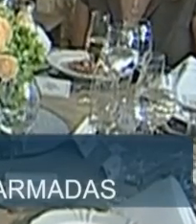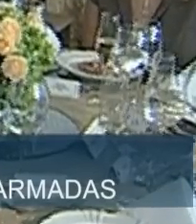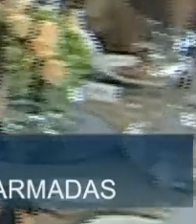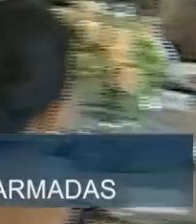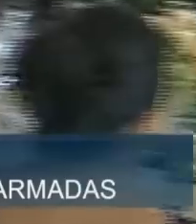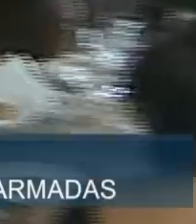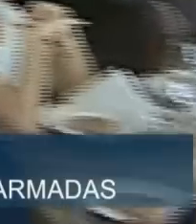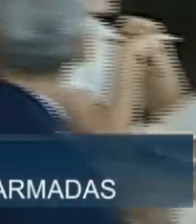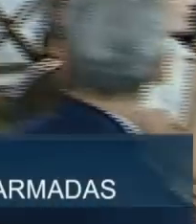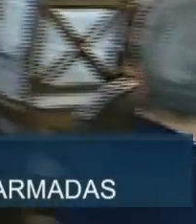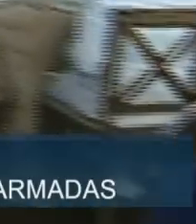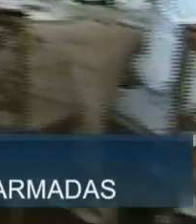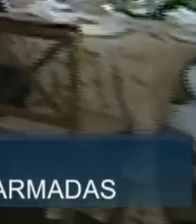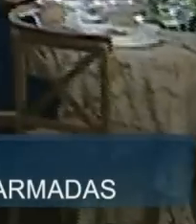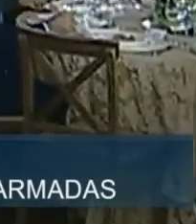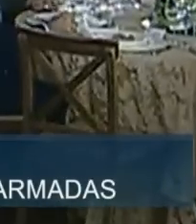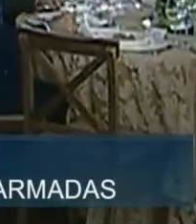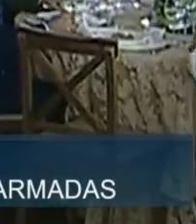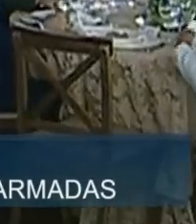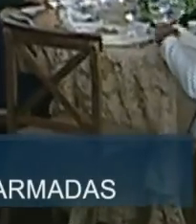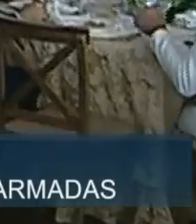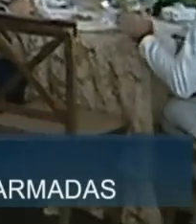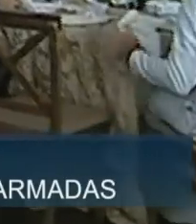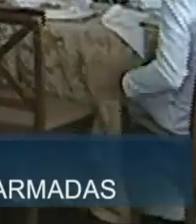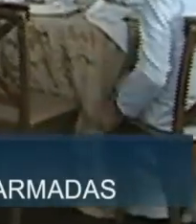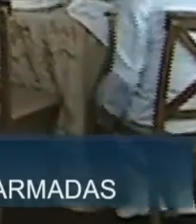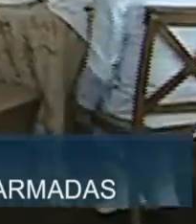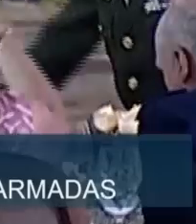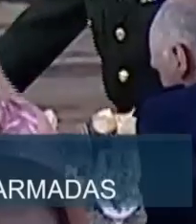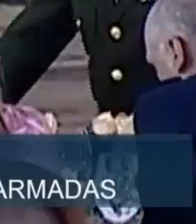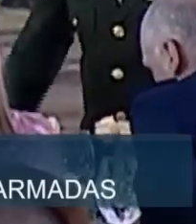senhora Presidenta da República.